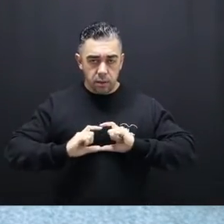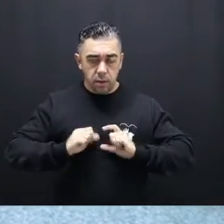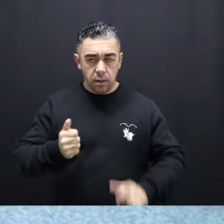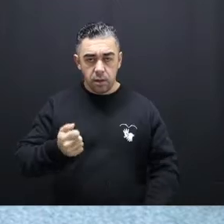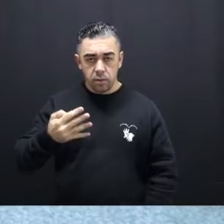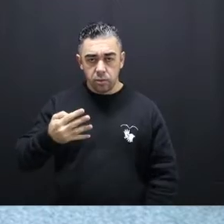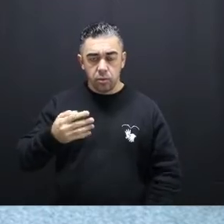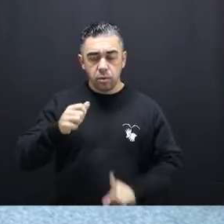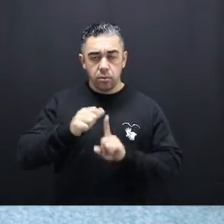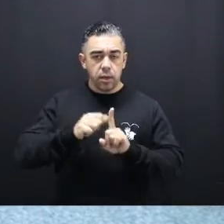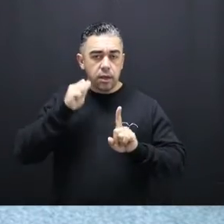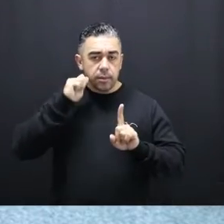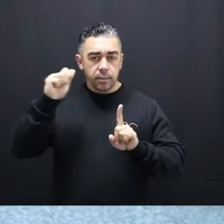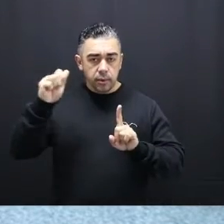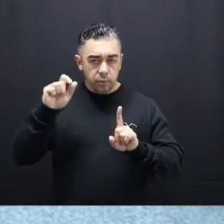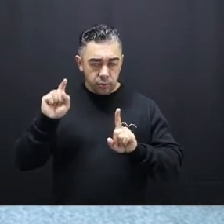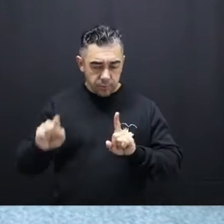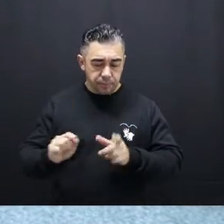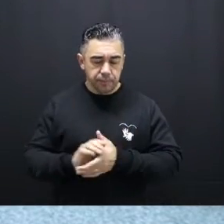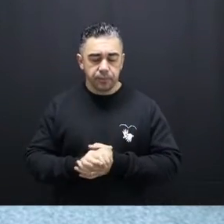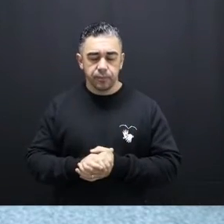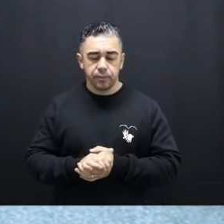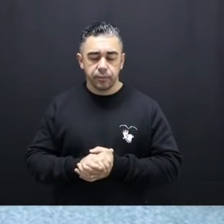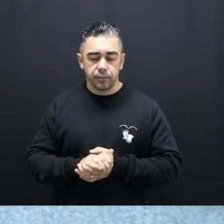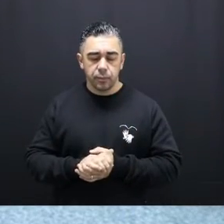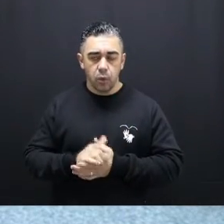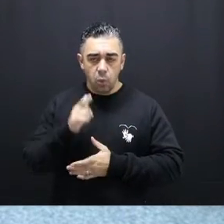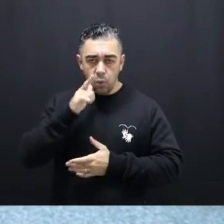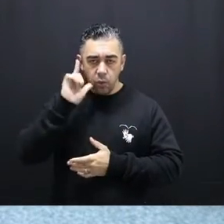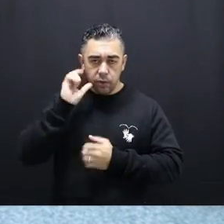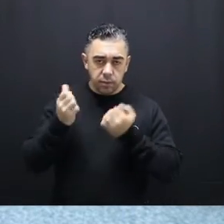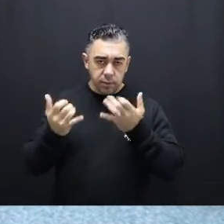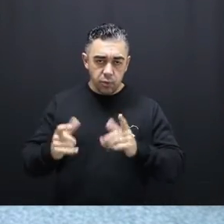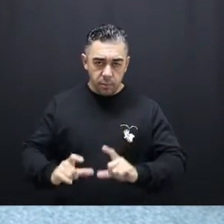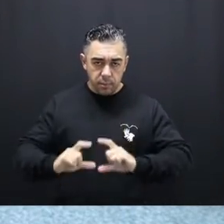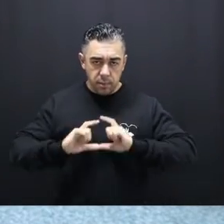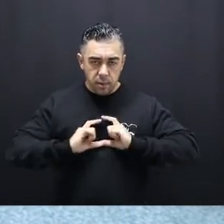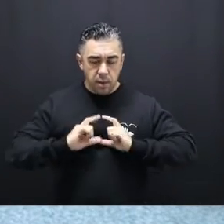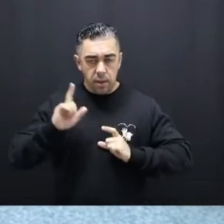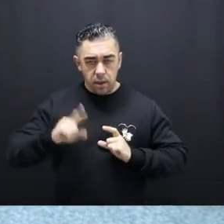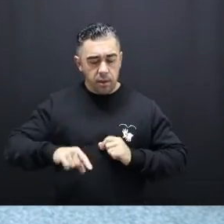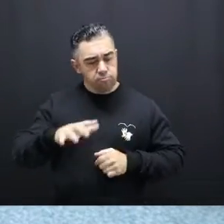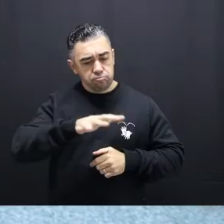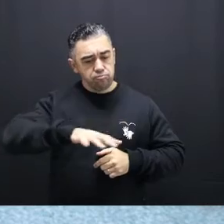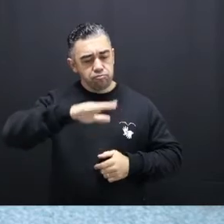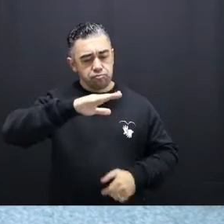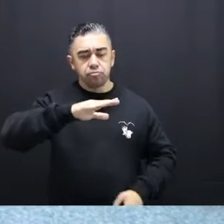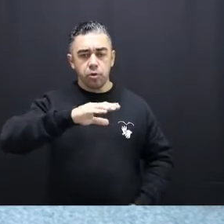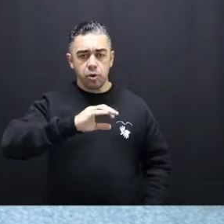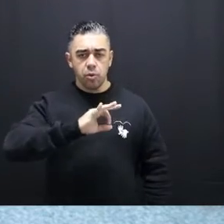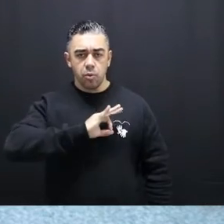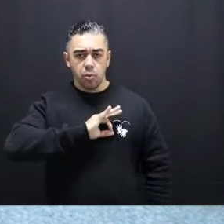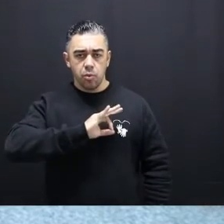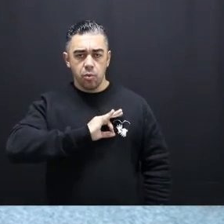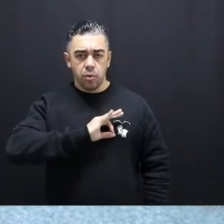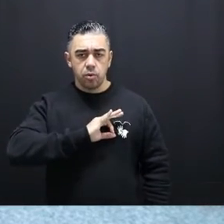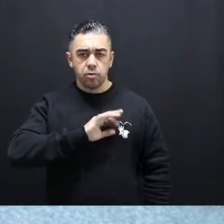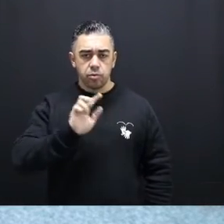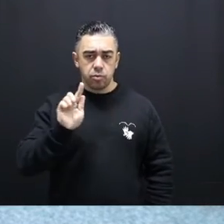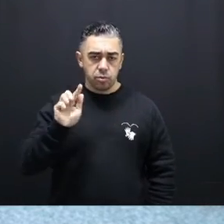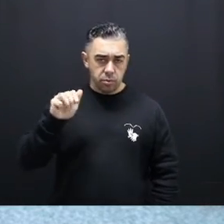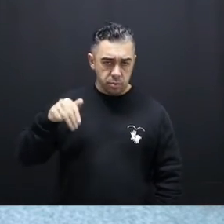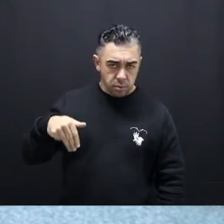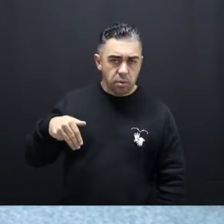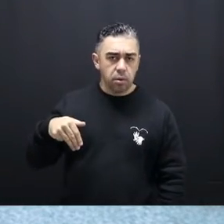Abril como foi falado ontem a maior conquista desses guardas é voltar para seus lares né